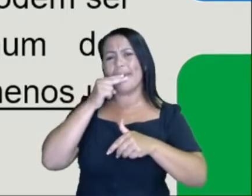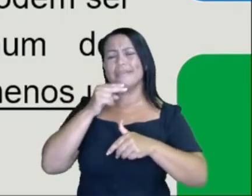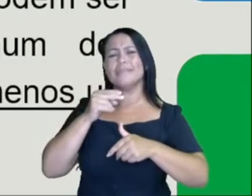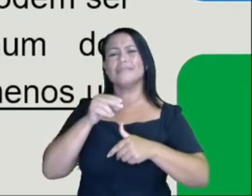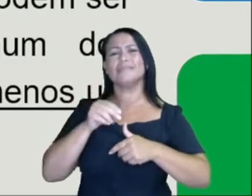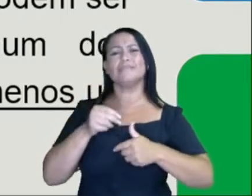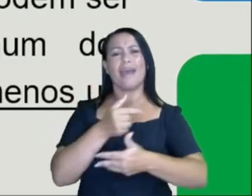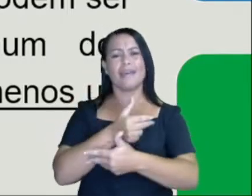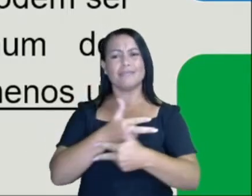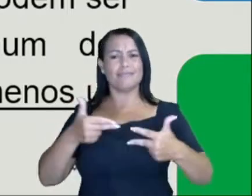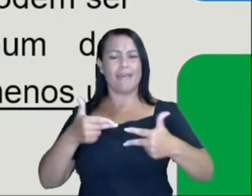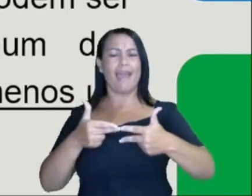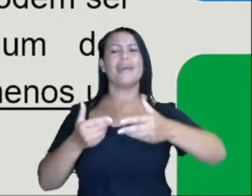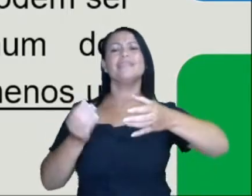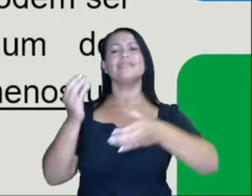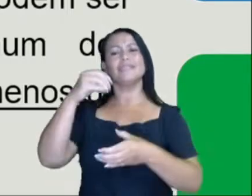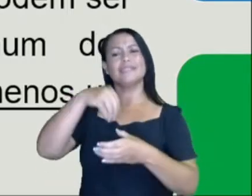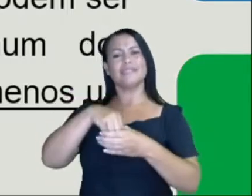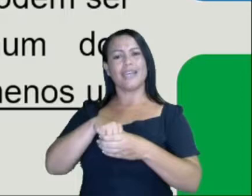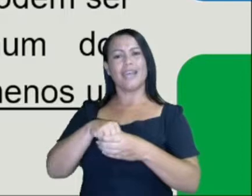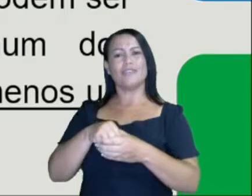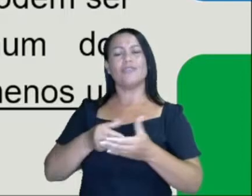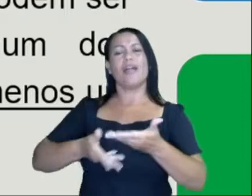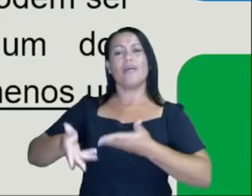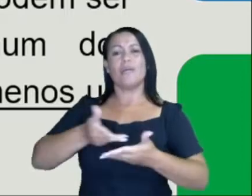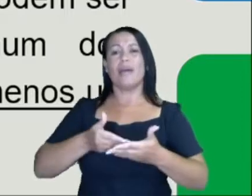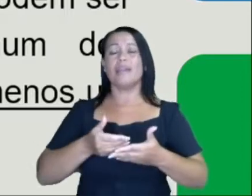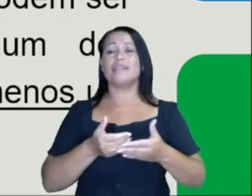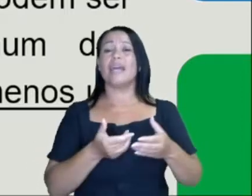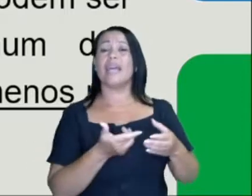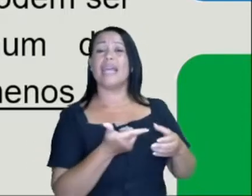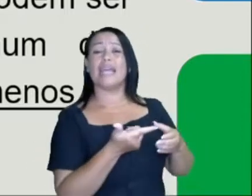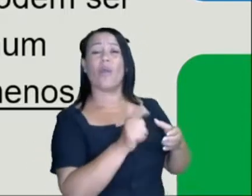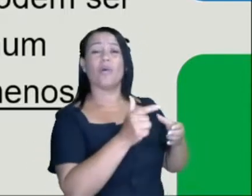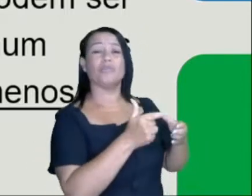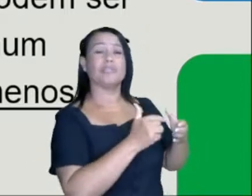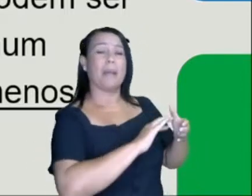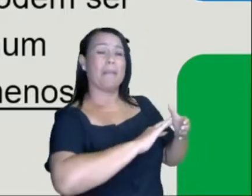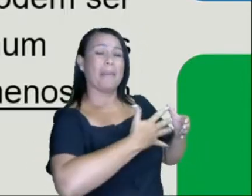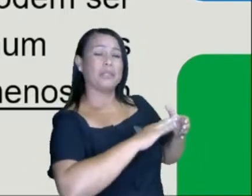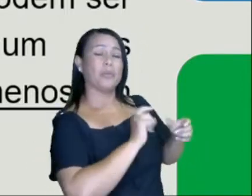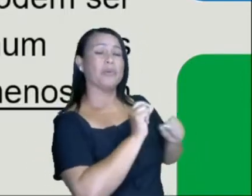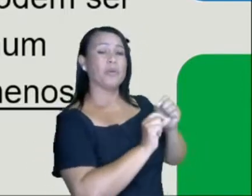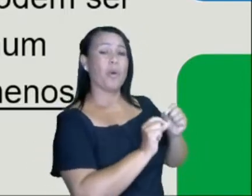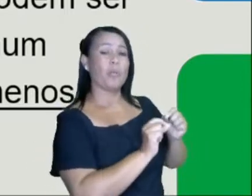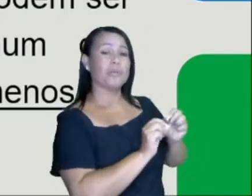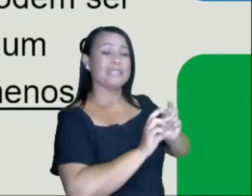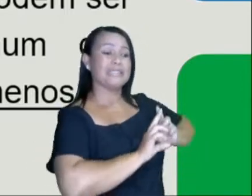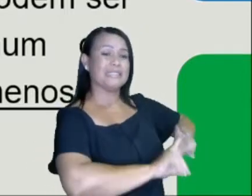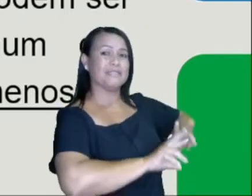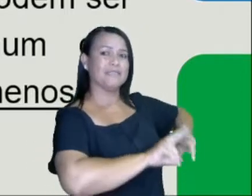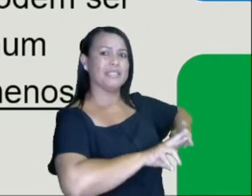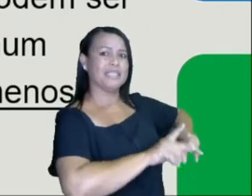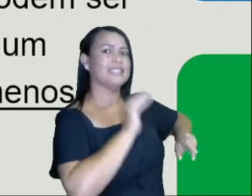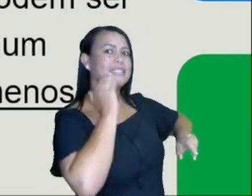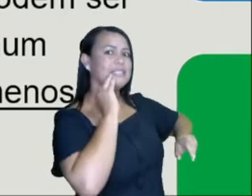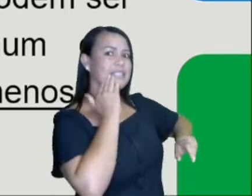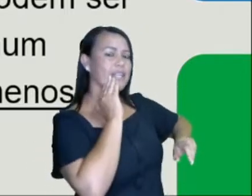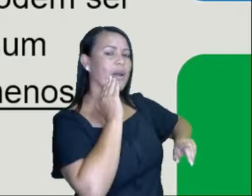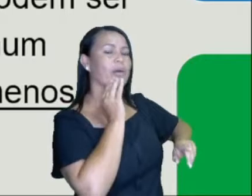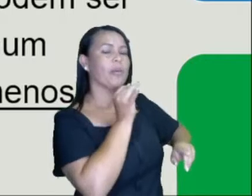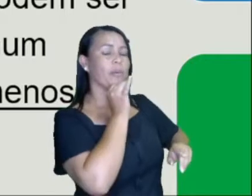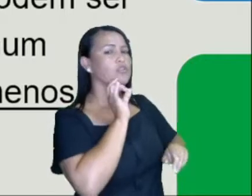relações interespecíficas, quando são animais de espécies diferentes. Portanto, vou